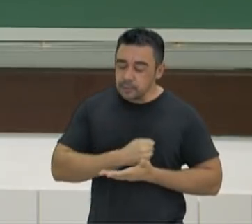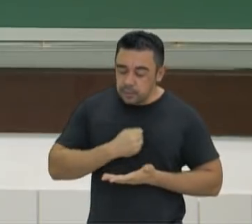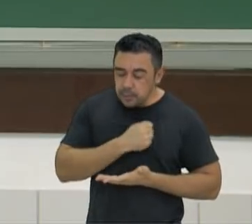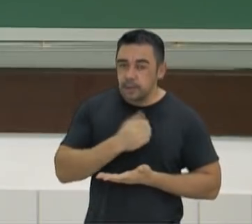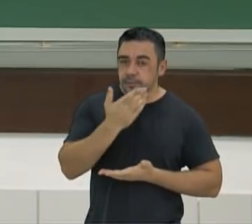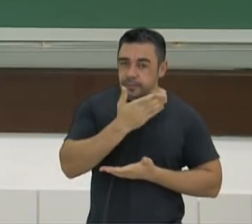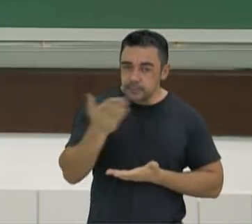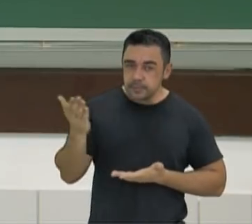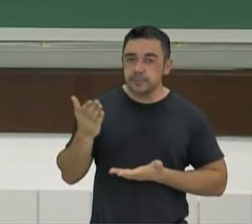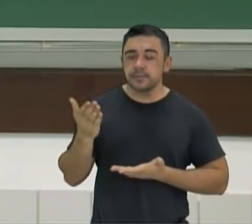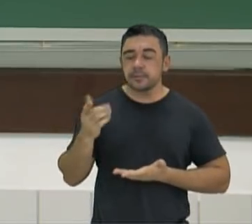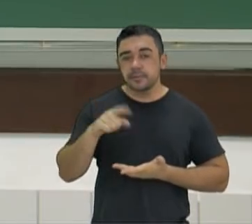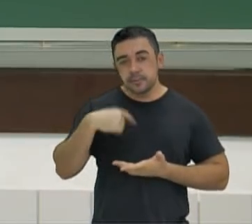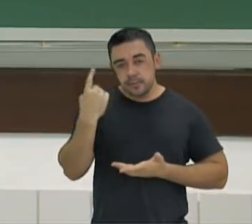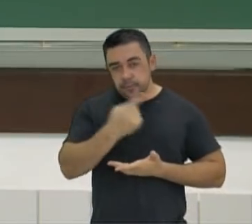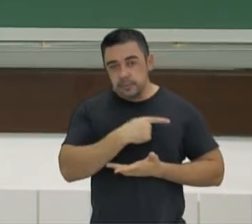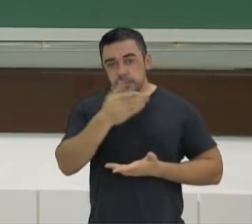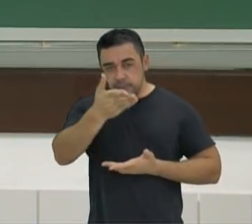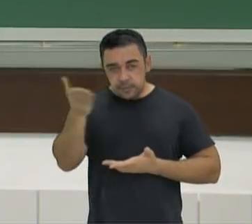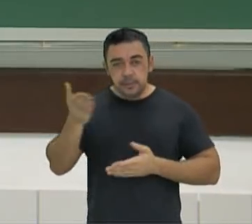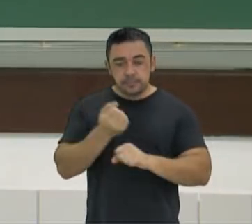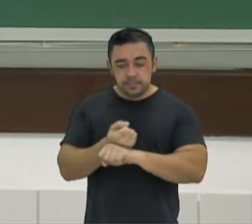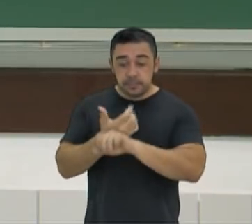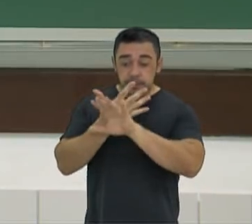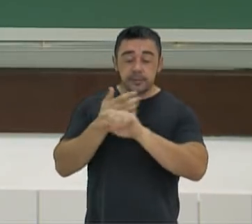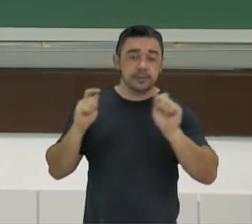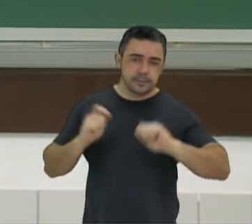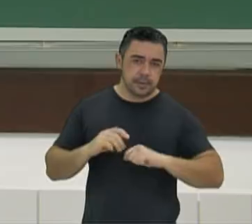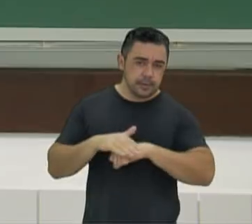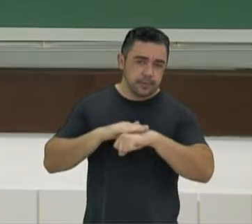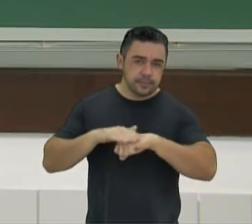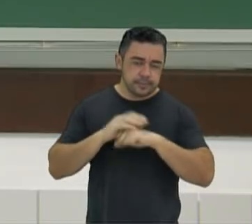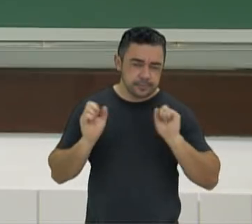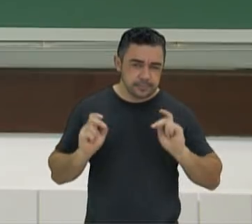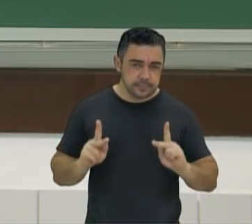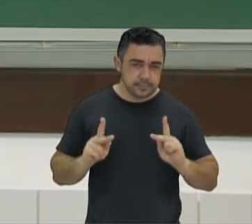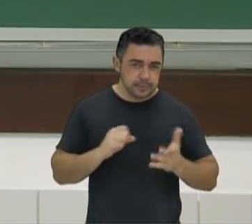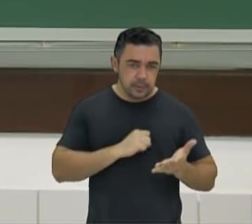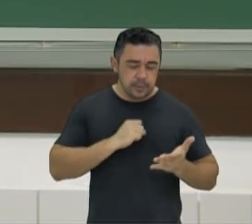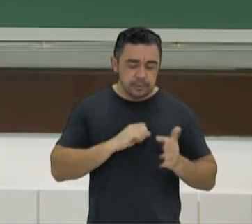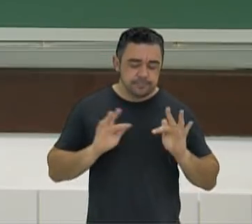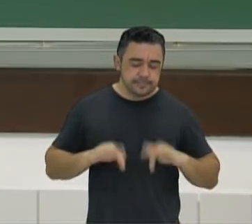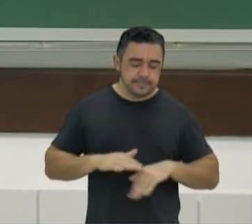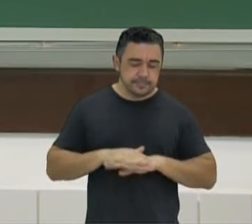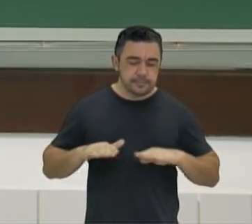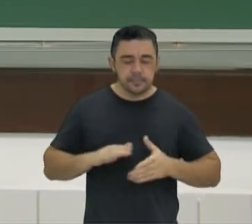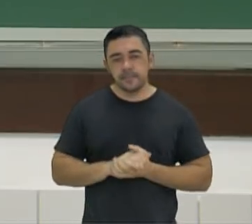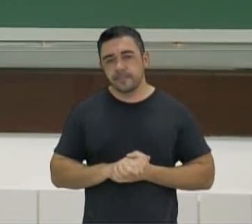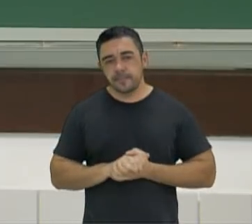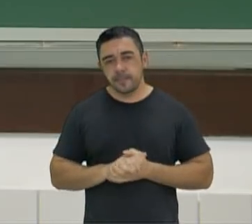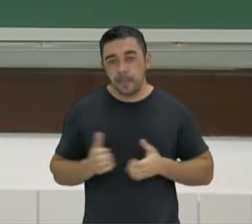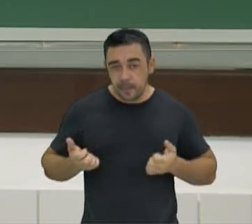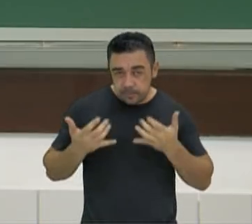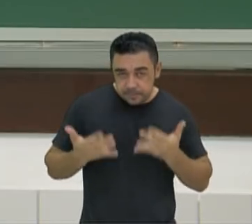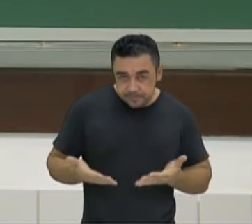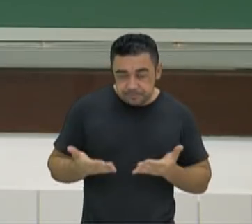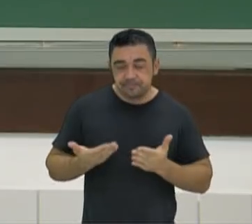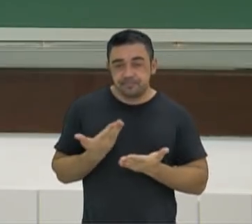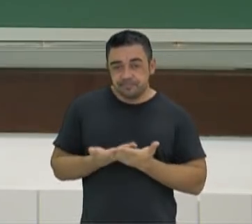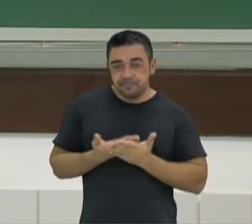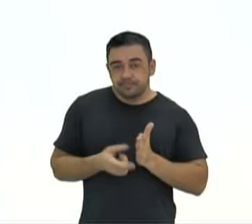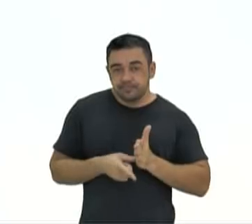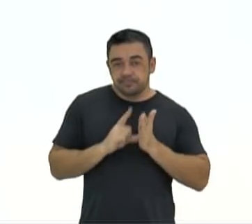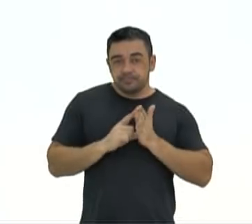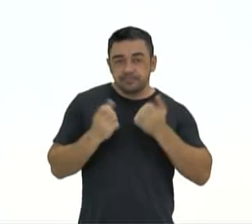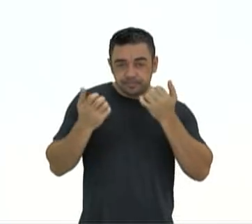vocês, então não deixem de abrir as câmeras para poder matar essa saudade, tá bom? Como eu disse, na aula anterior a gente